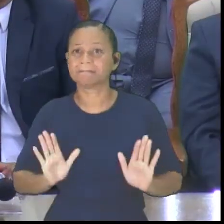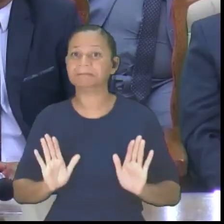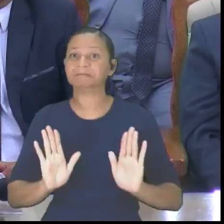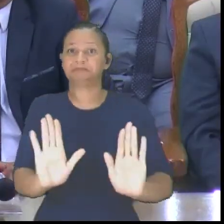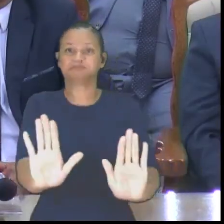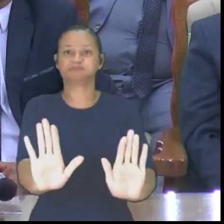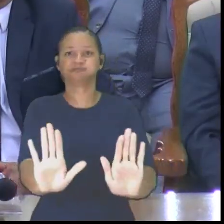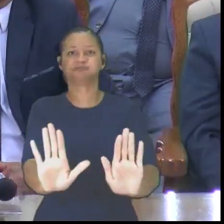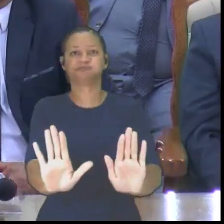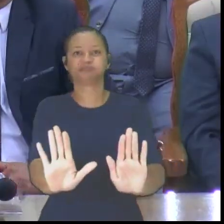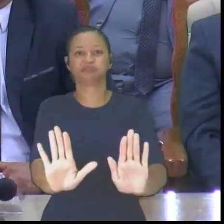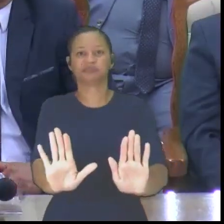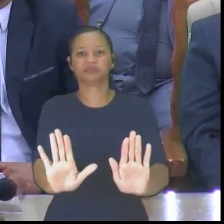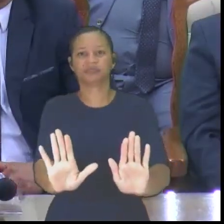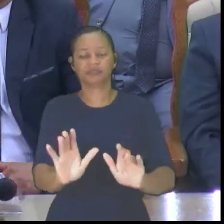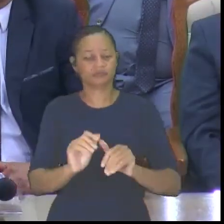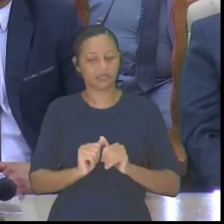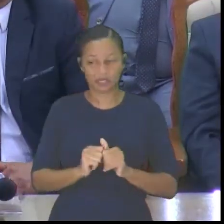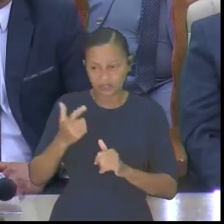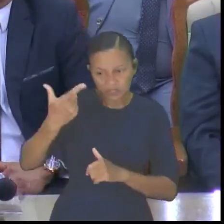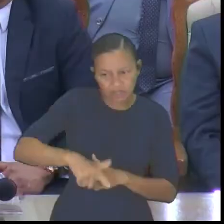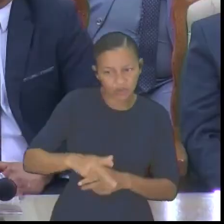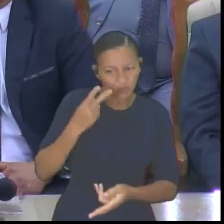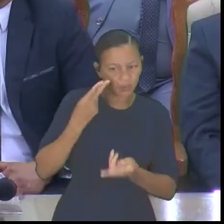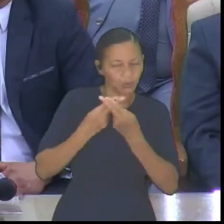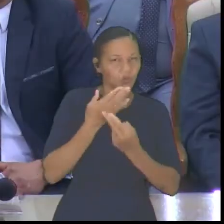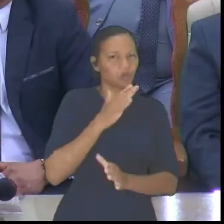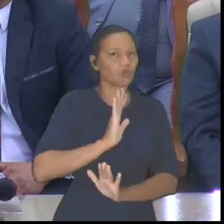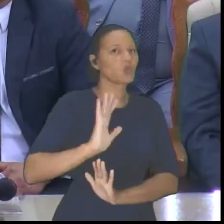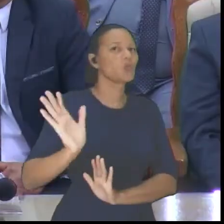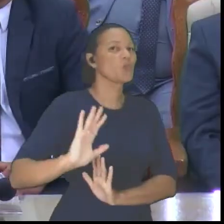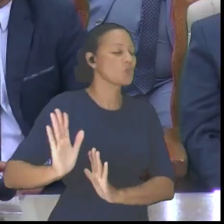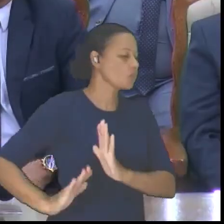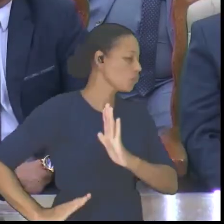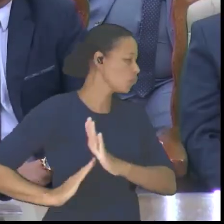se afasta.